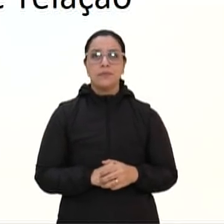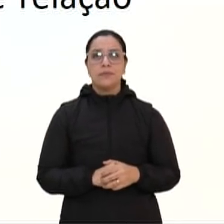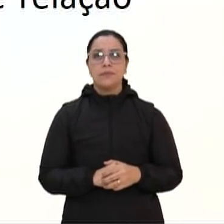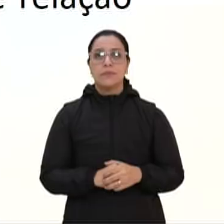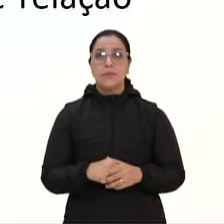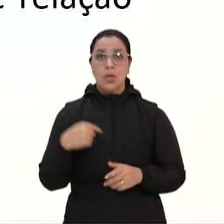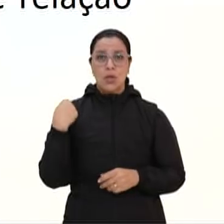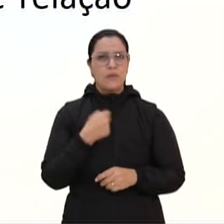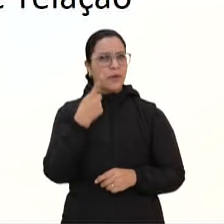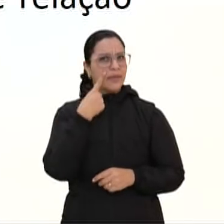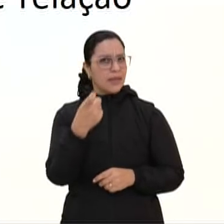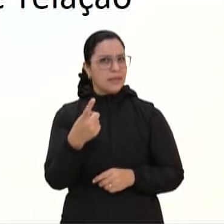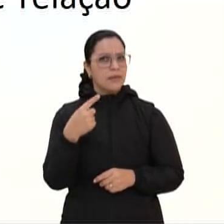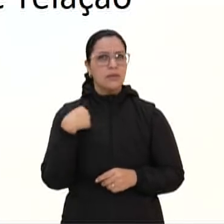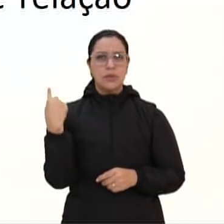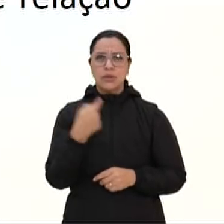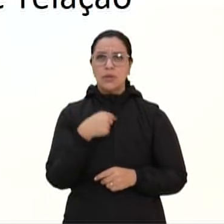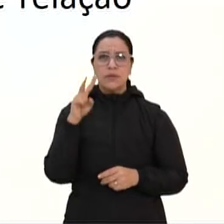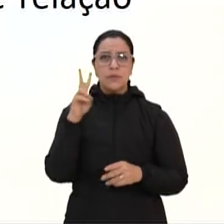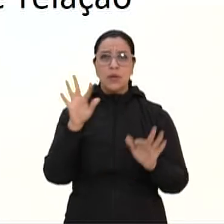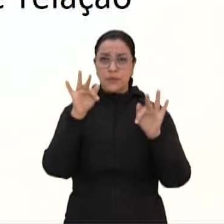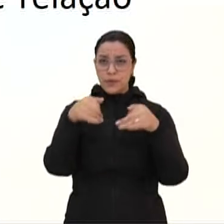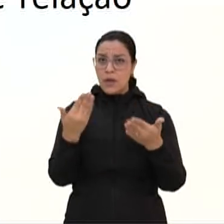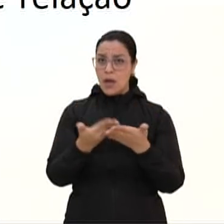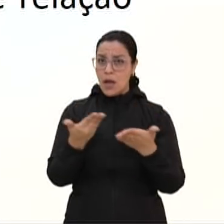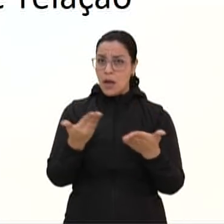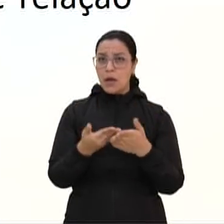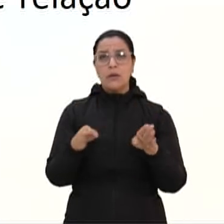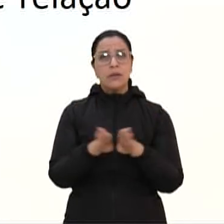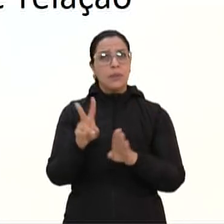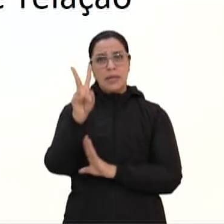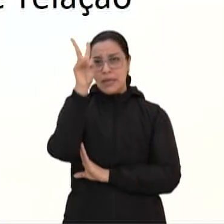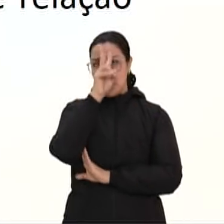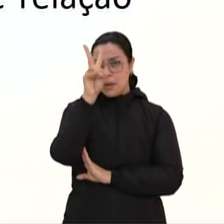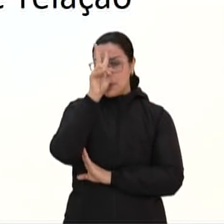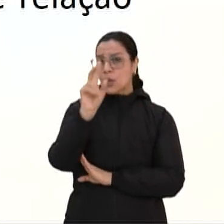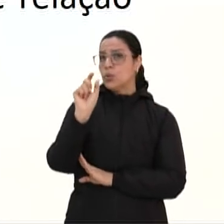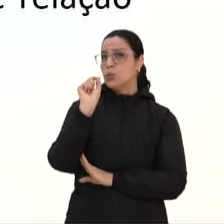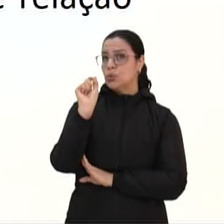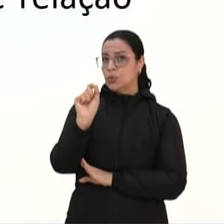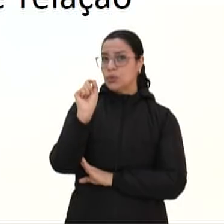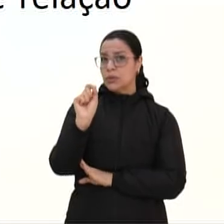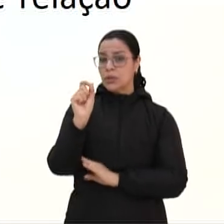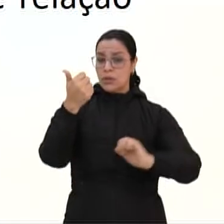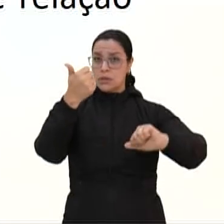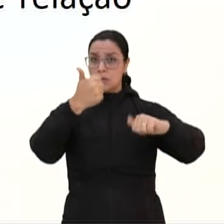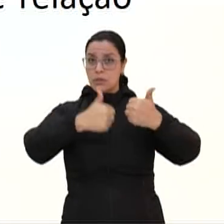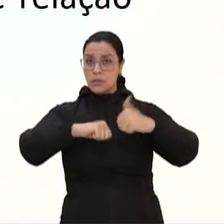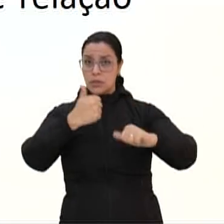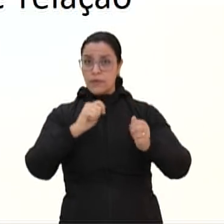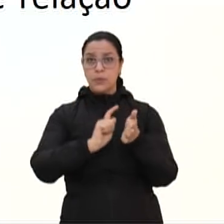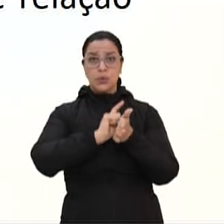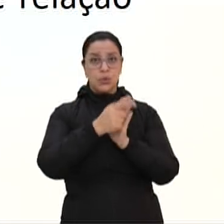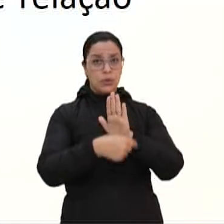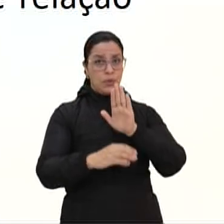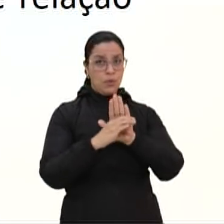consequência. Finais exprime a finalidade. Proporcionais estabelece a proporção. E temporais